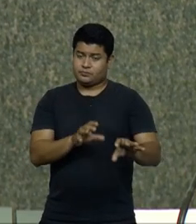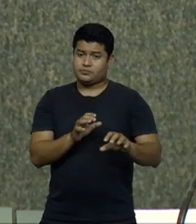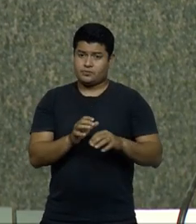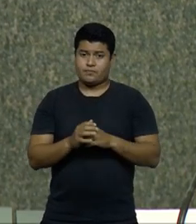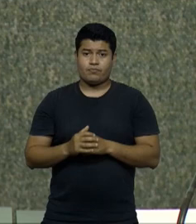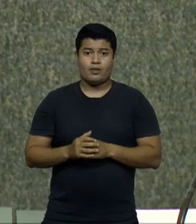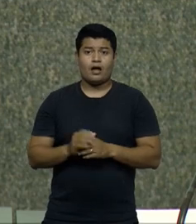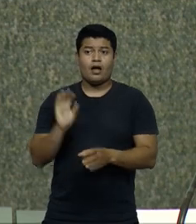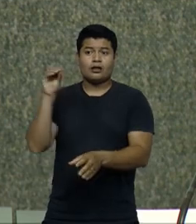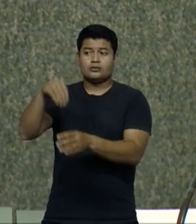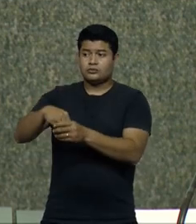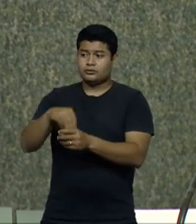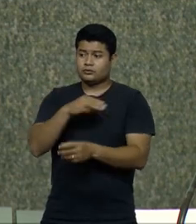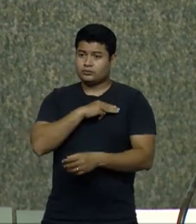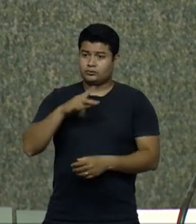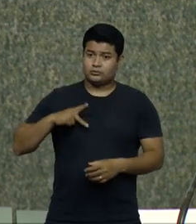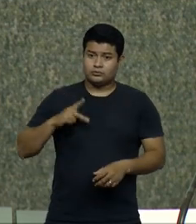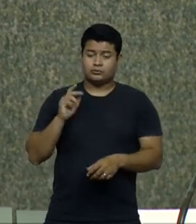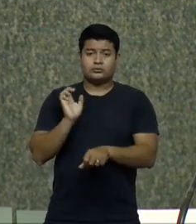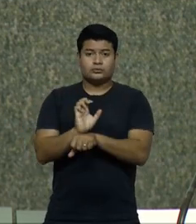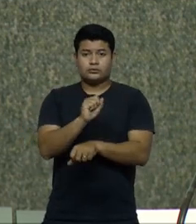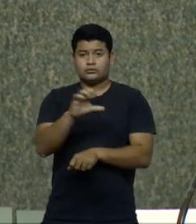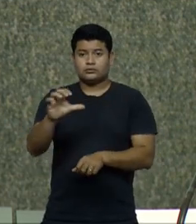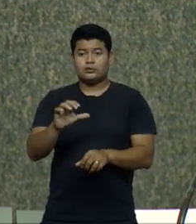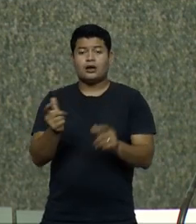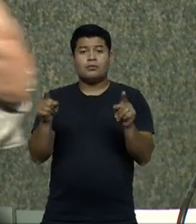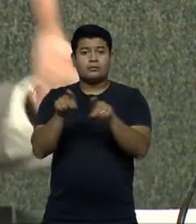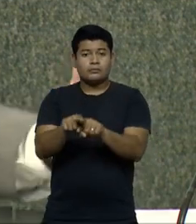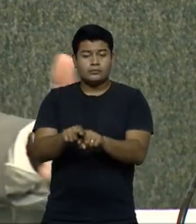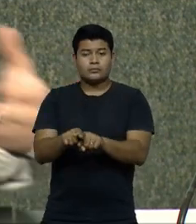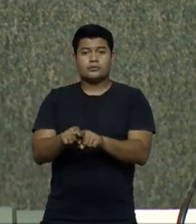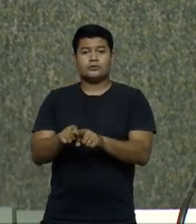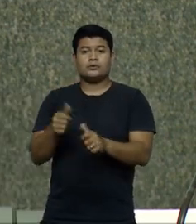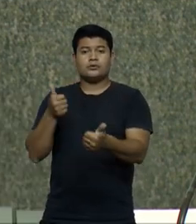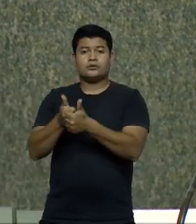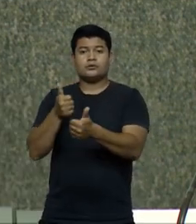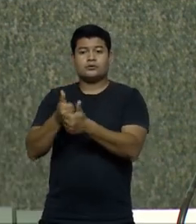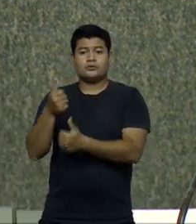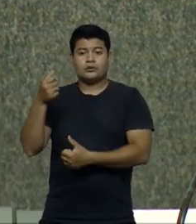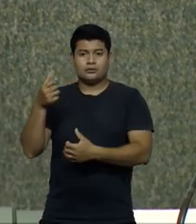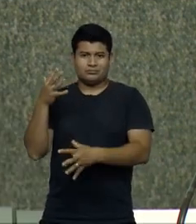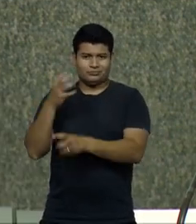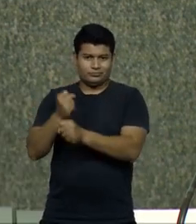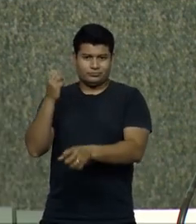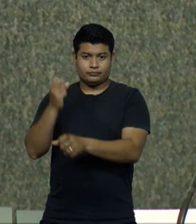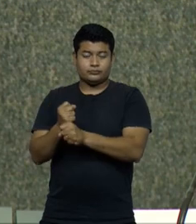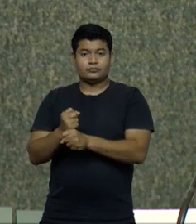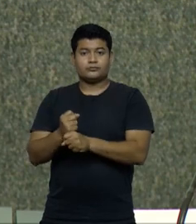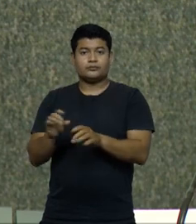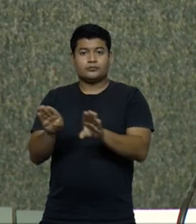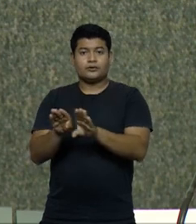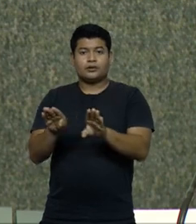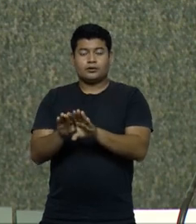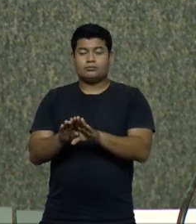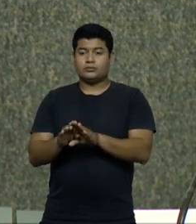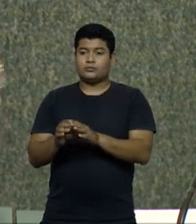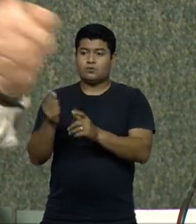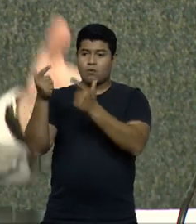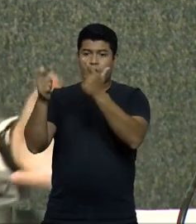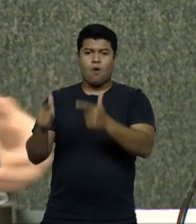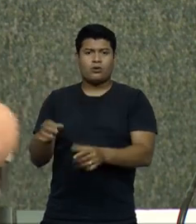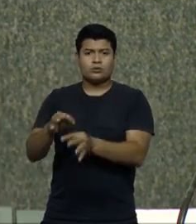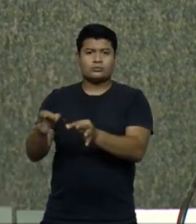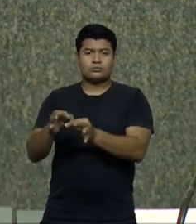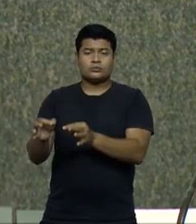de Santa Catarina em parceria com o Tribunal de Contas que o ministério público de contas e depois avançamos para diversos outros órgãos conselhos